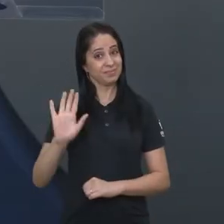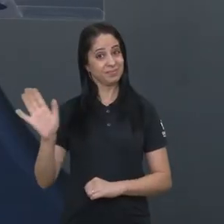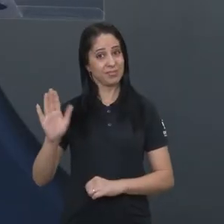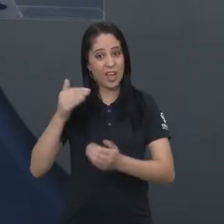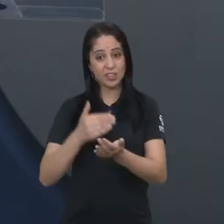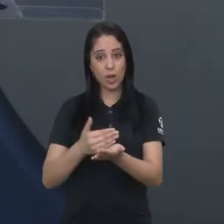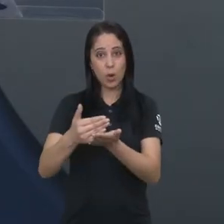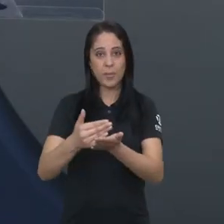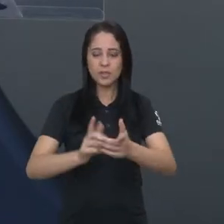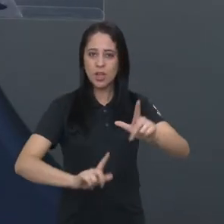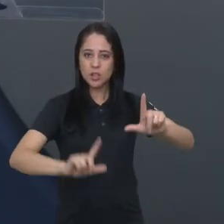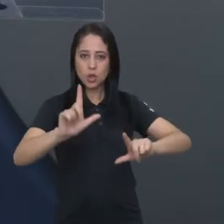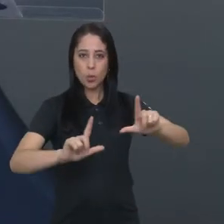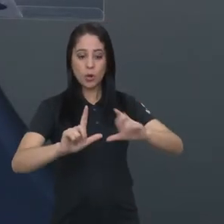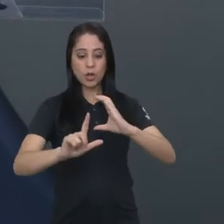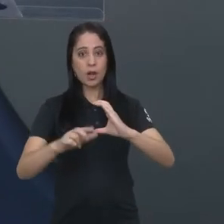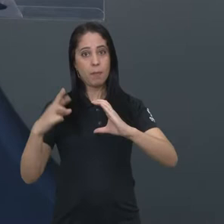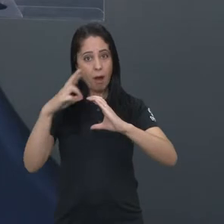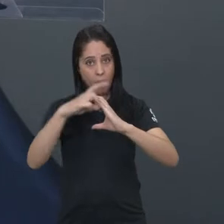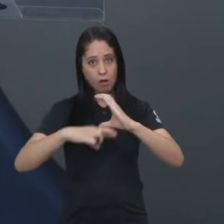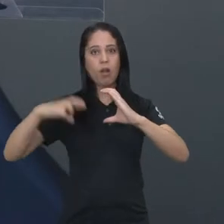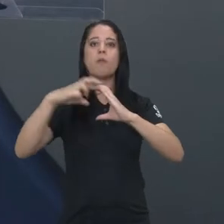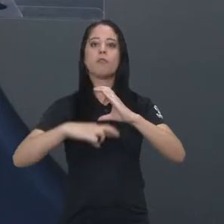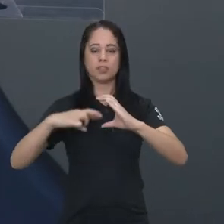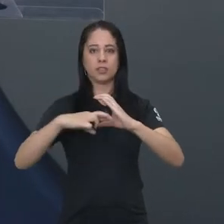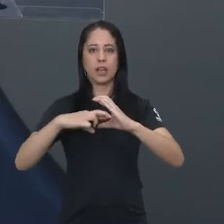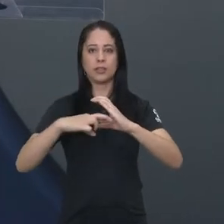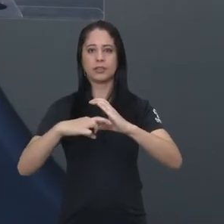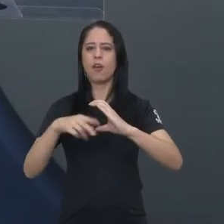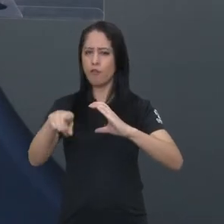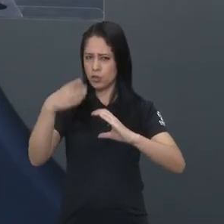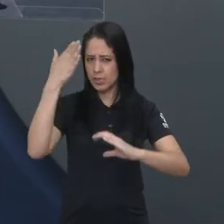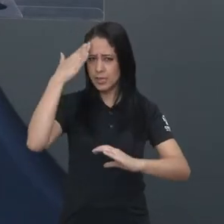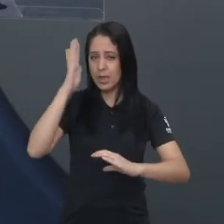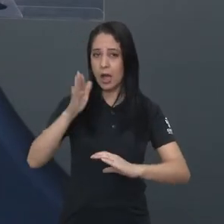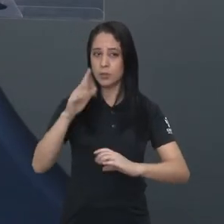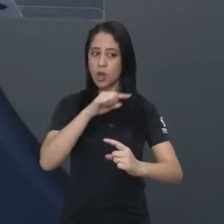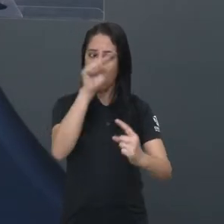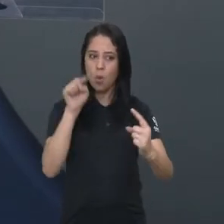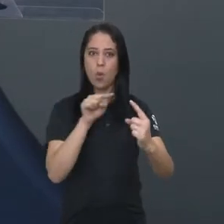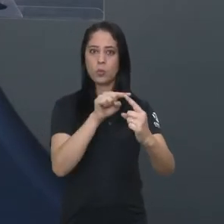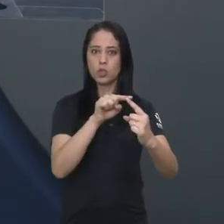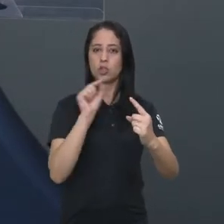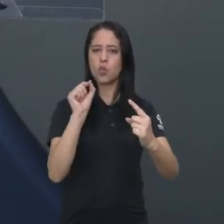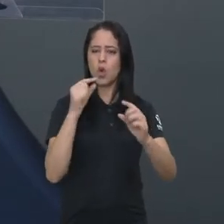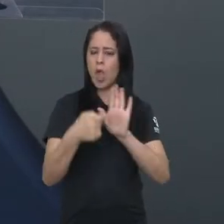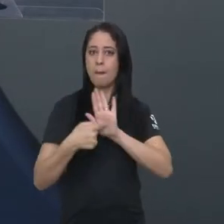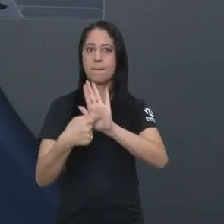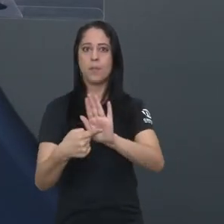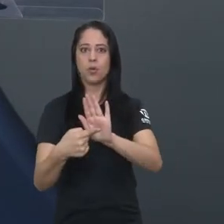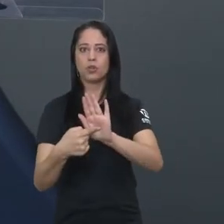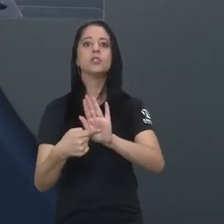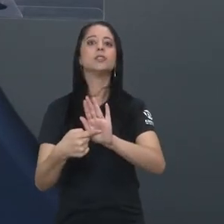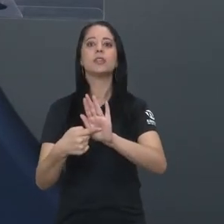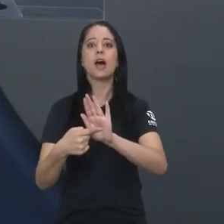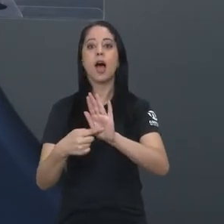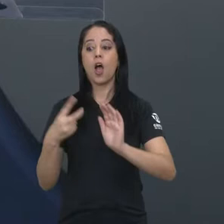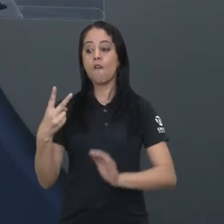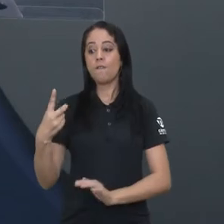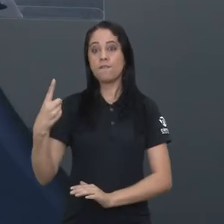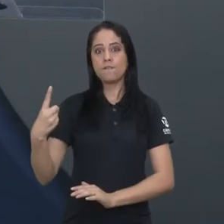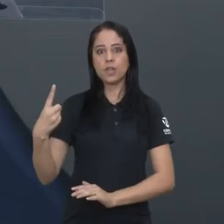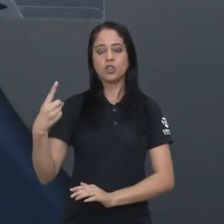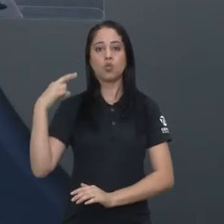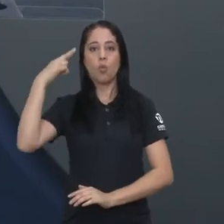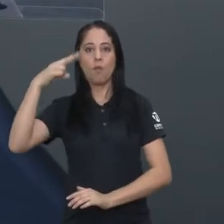o Olá começa agora mais um programa Câmara fiscaliza aqui você já sabe o nosso objetivo a te apresentar o trabalho